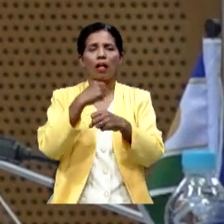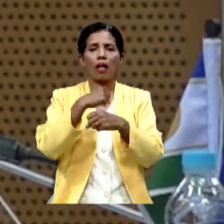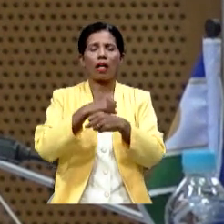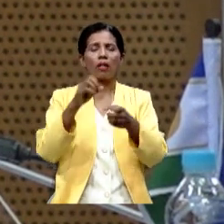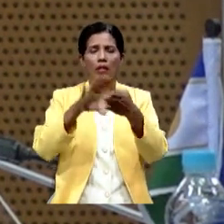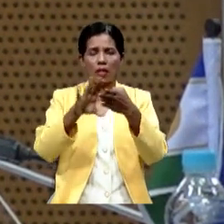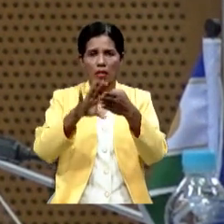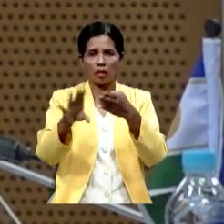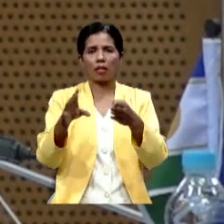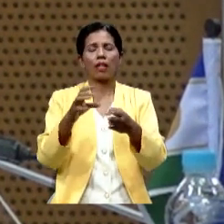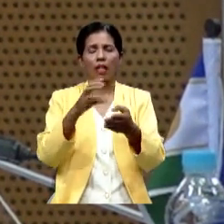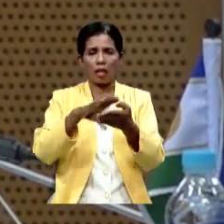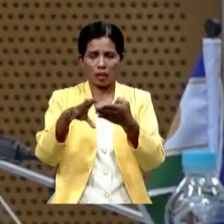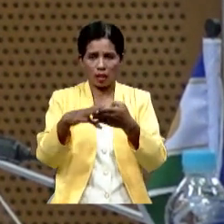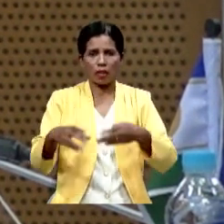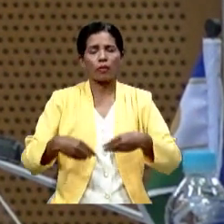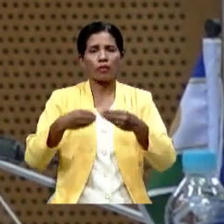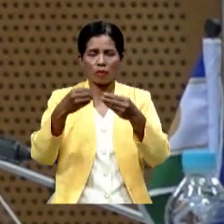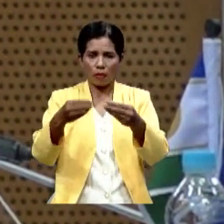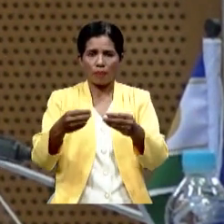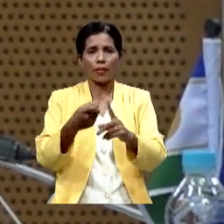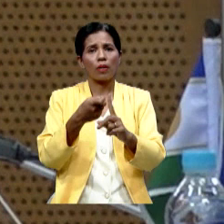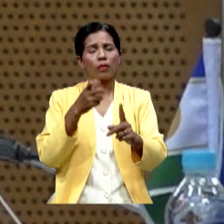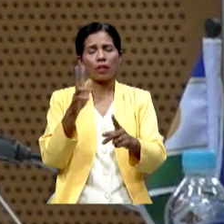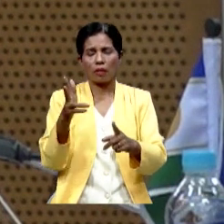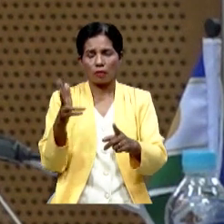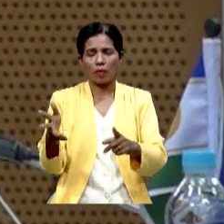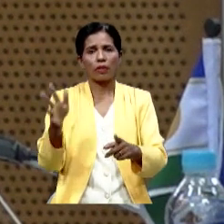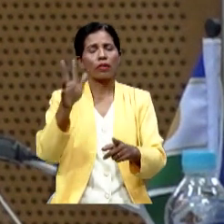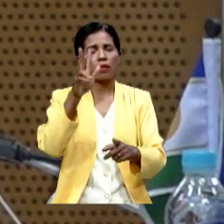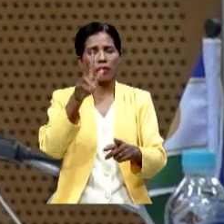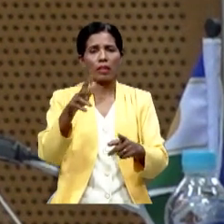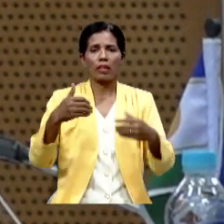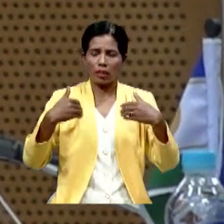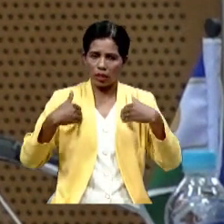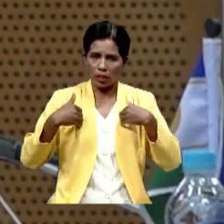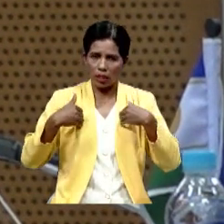husi 36 paciente ne iha paciente ida maka